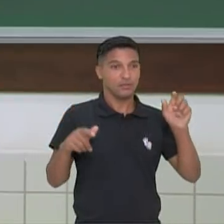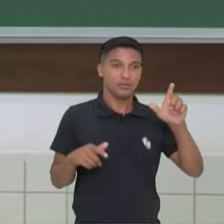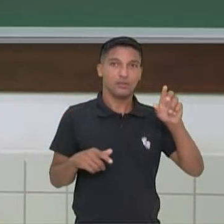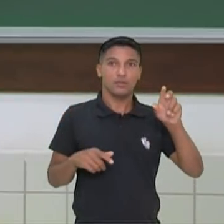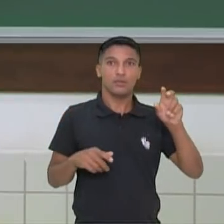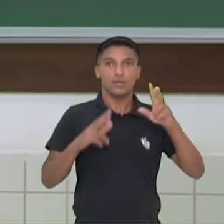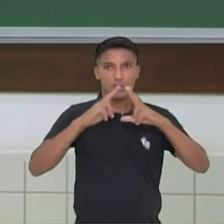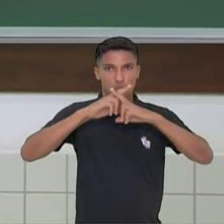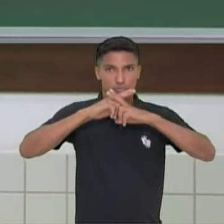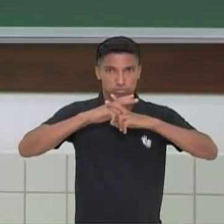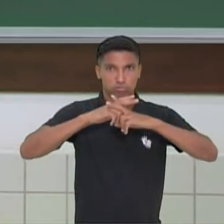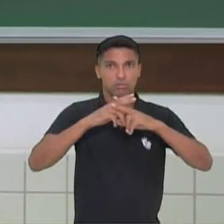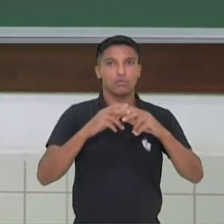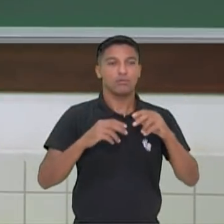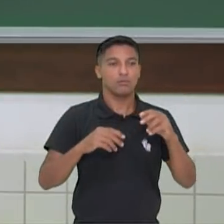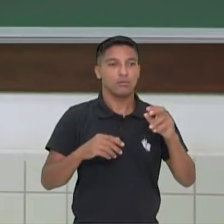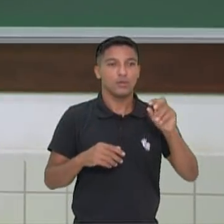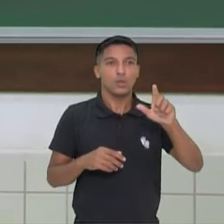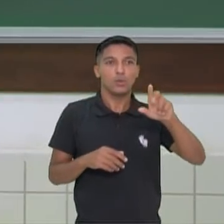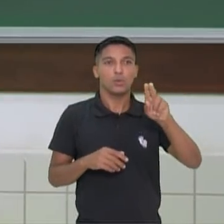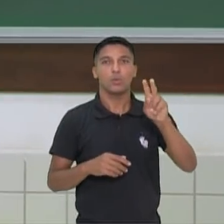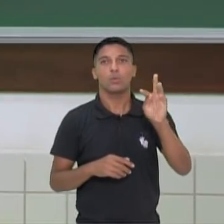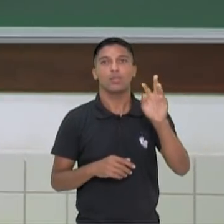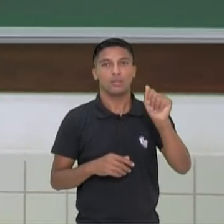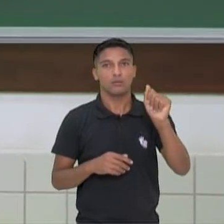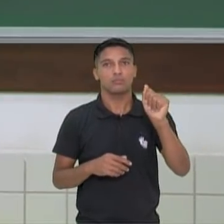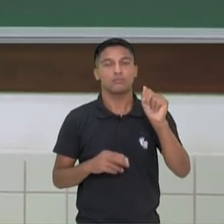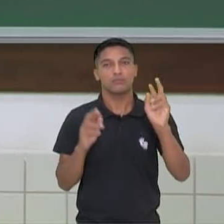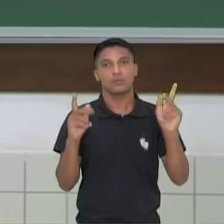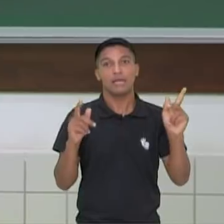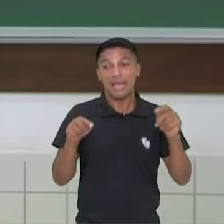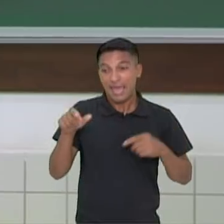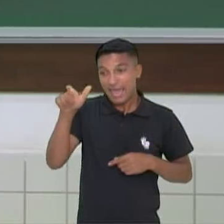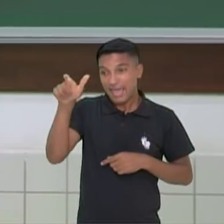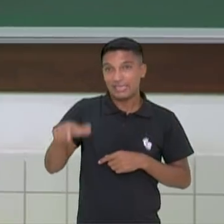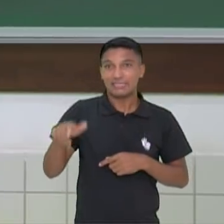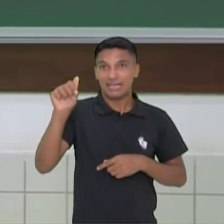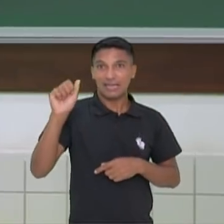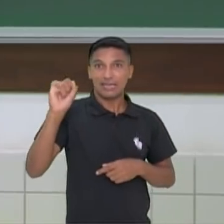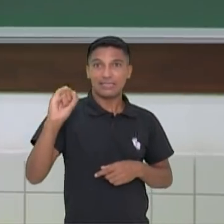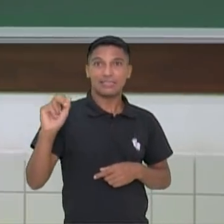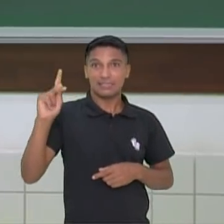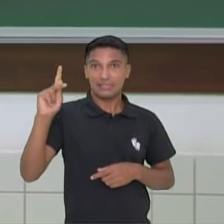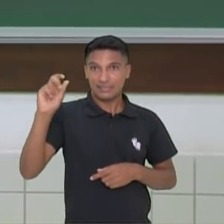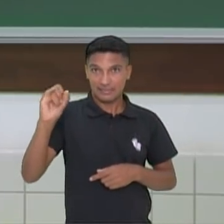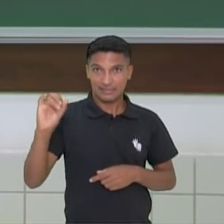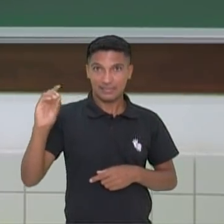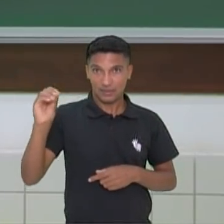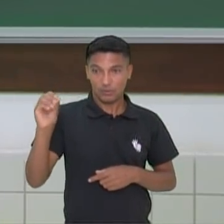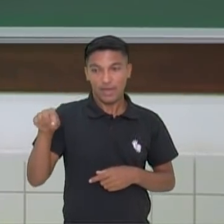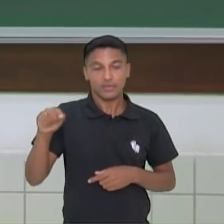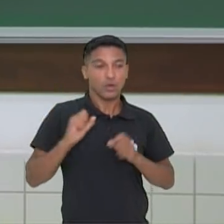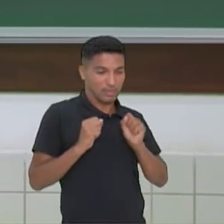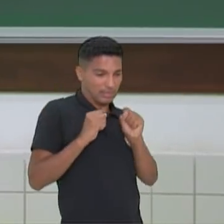arte marcial, A proposta do Aikido é a defesa. A proposta do karatê é